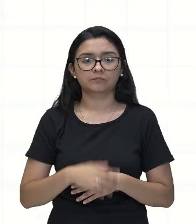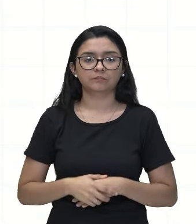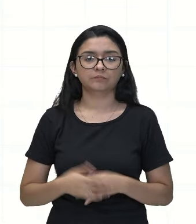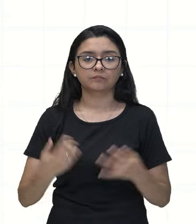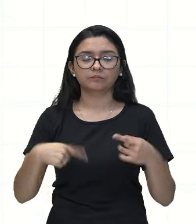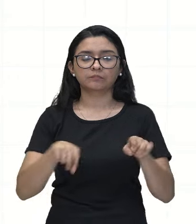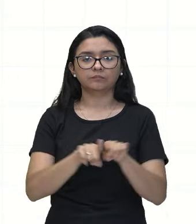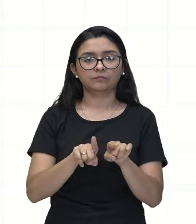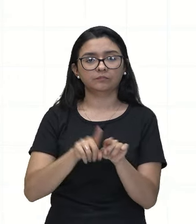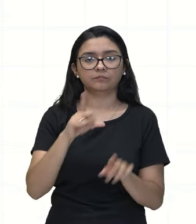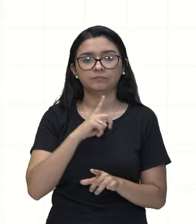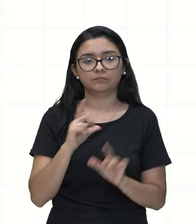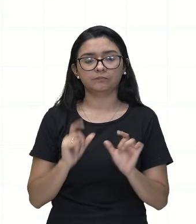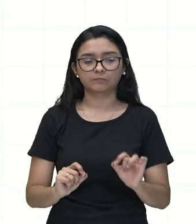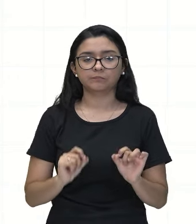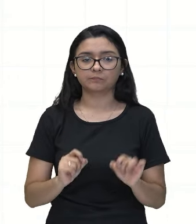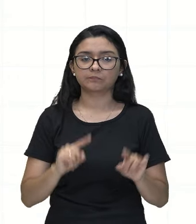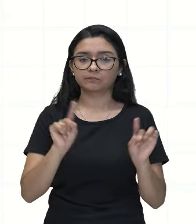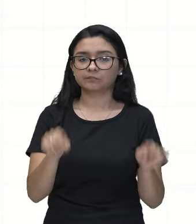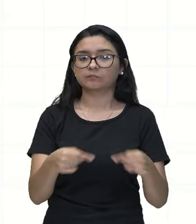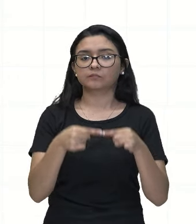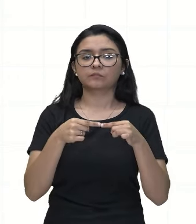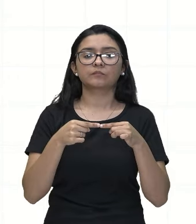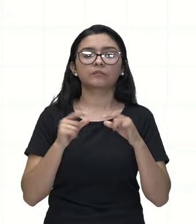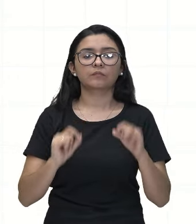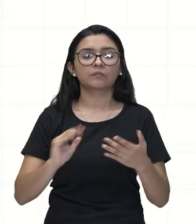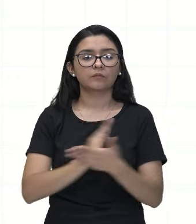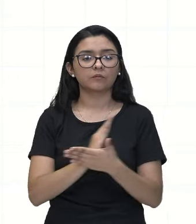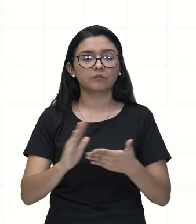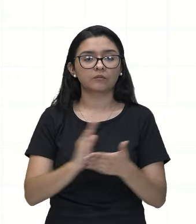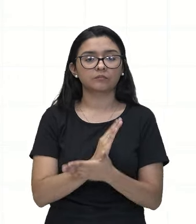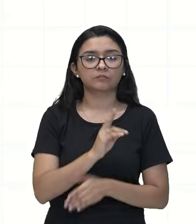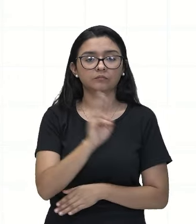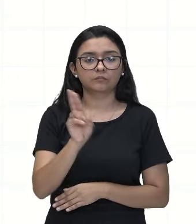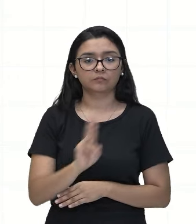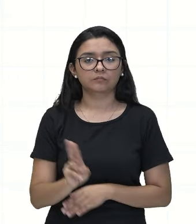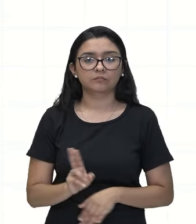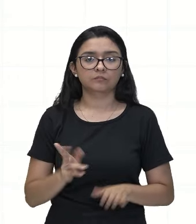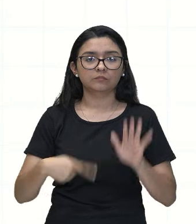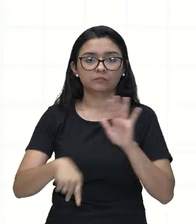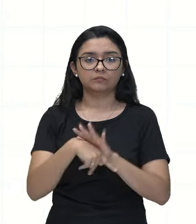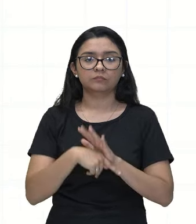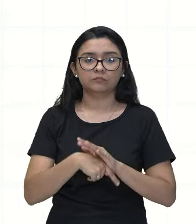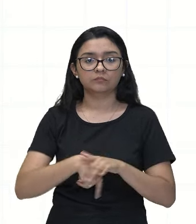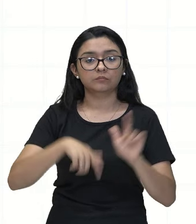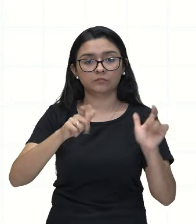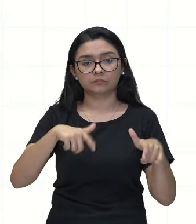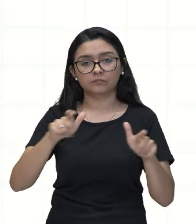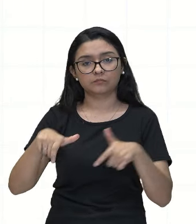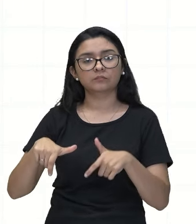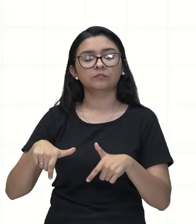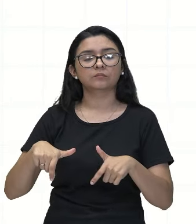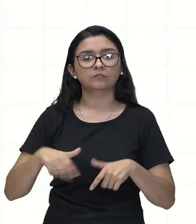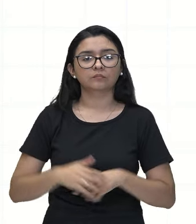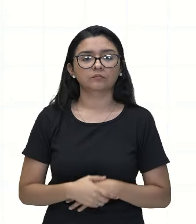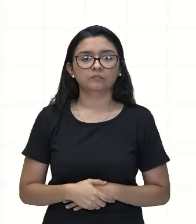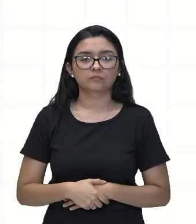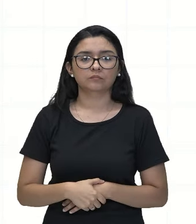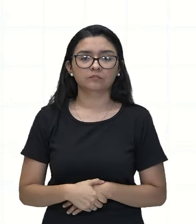temos também a concordância com alguns nomes próprios locativos da ideia de local